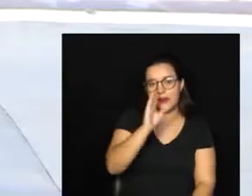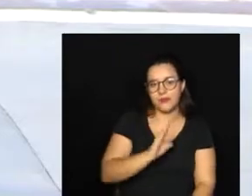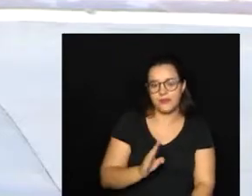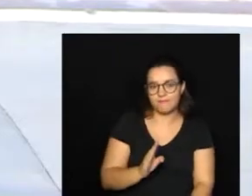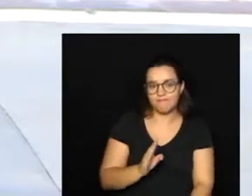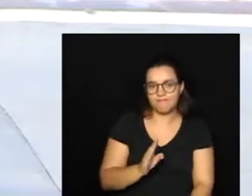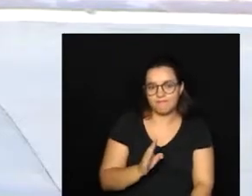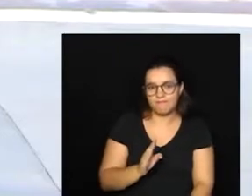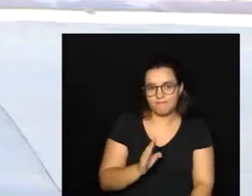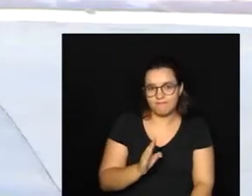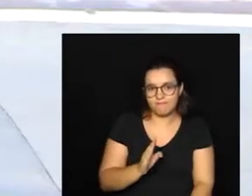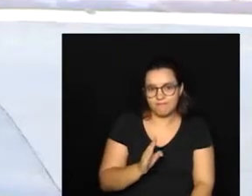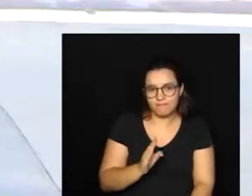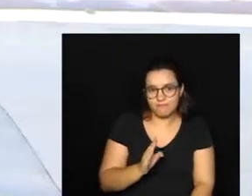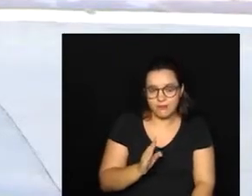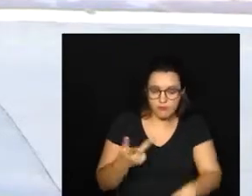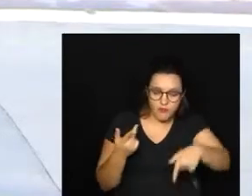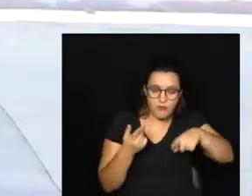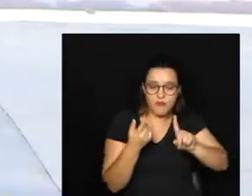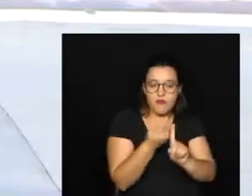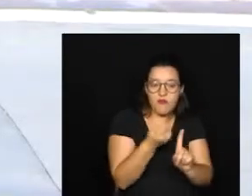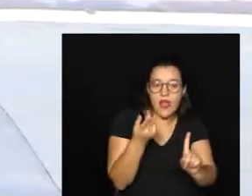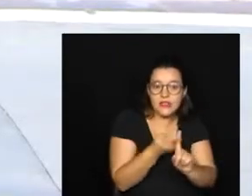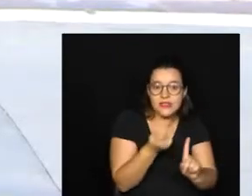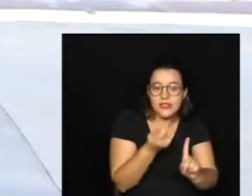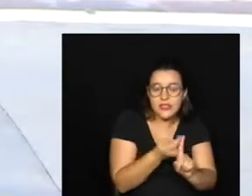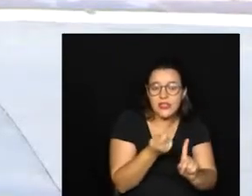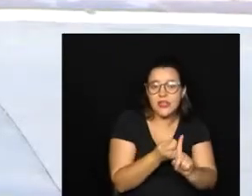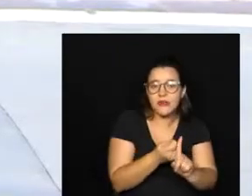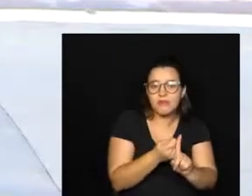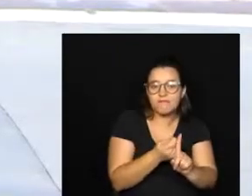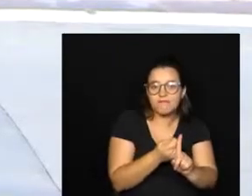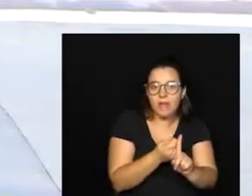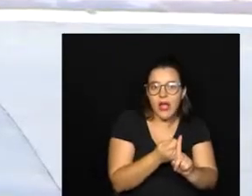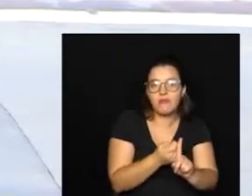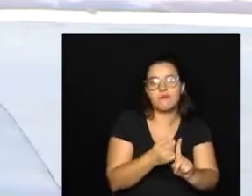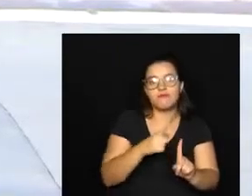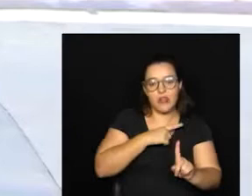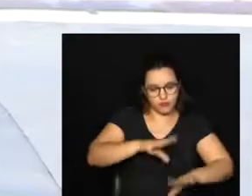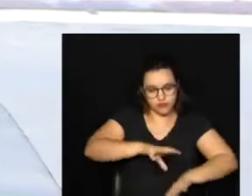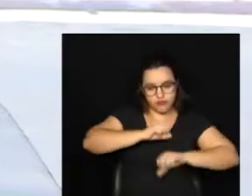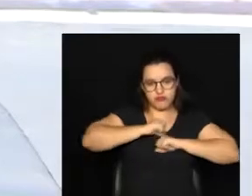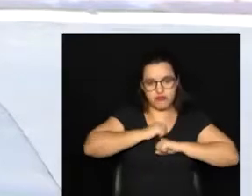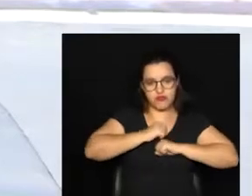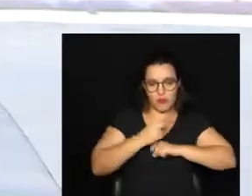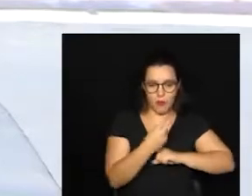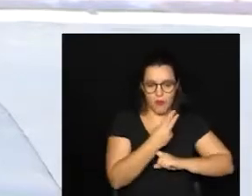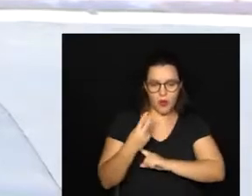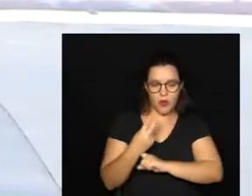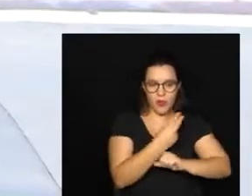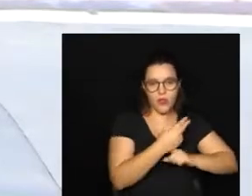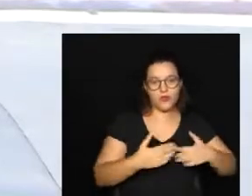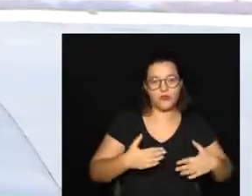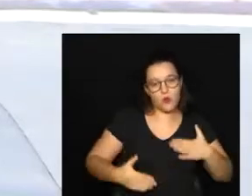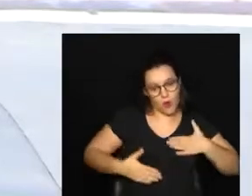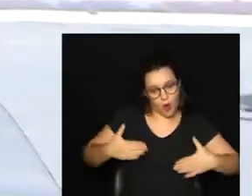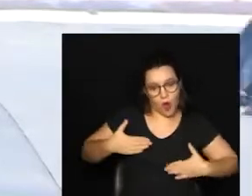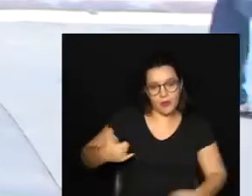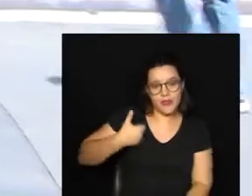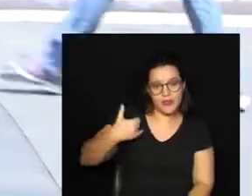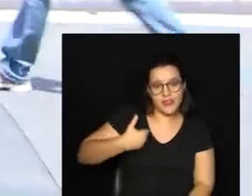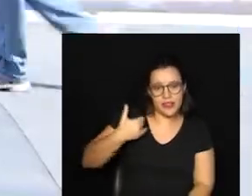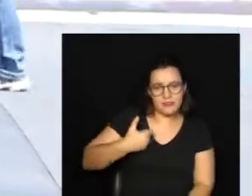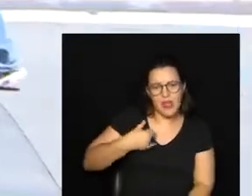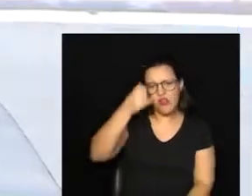a campanha de vacinação serve mais para manter imunizado toda essa faixa etária, para que não